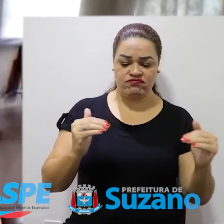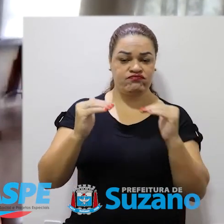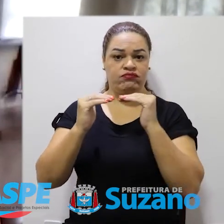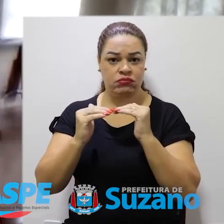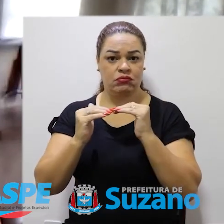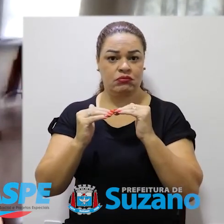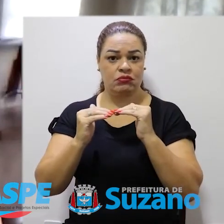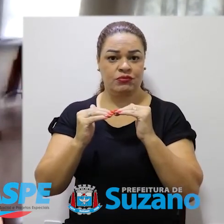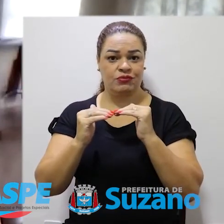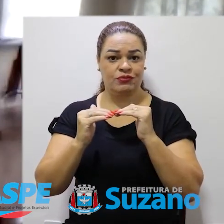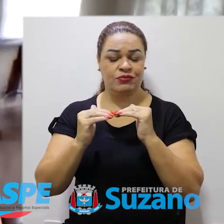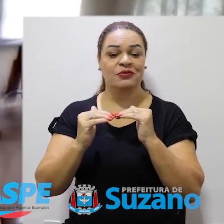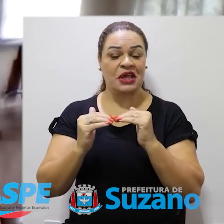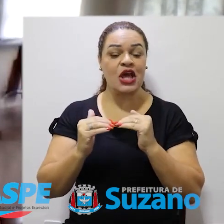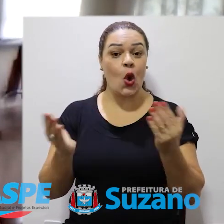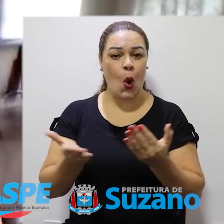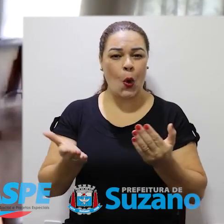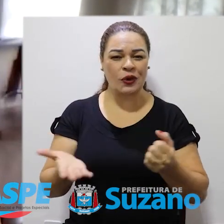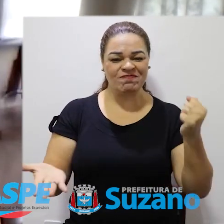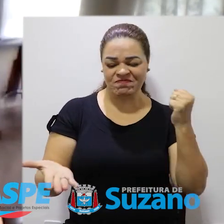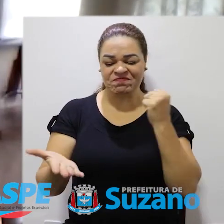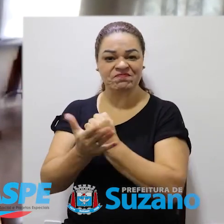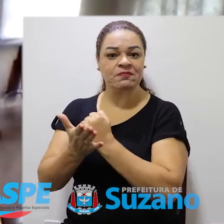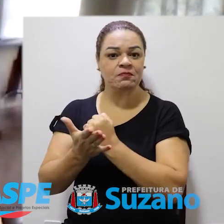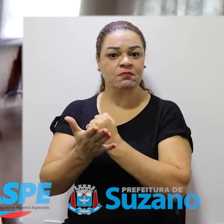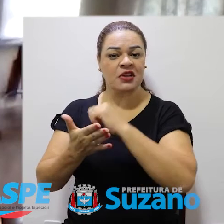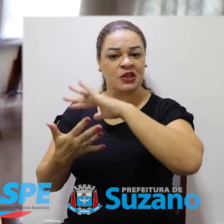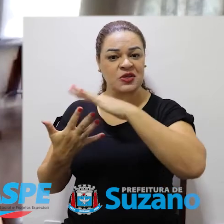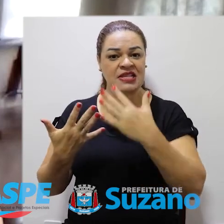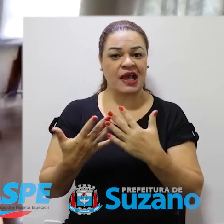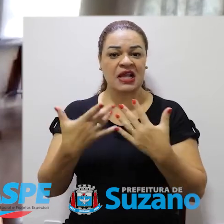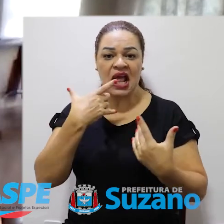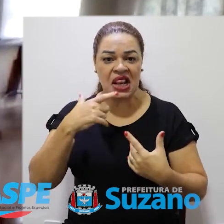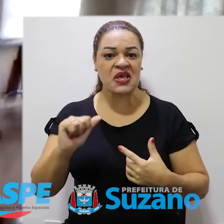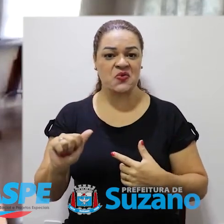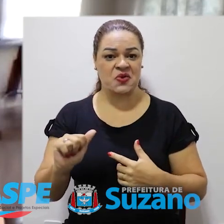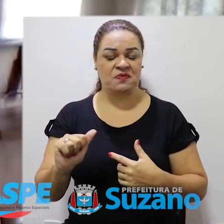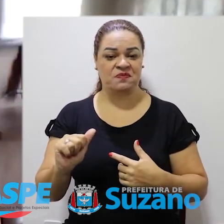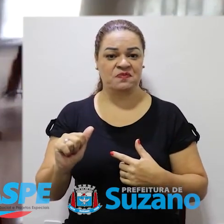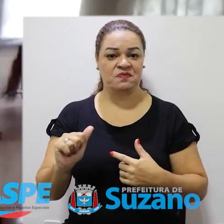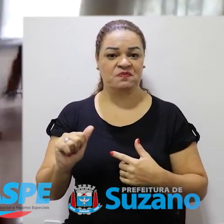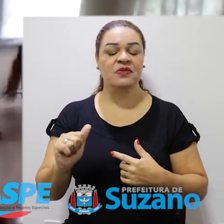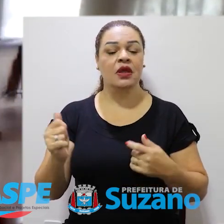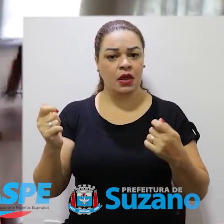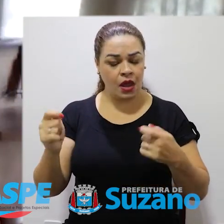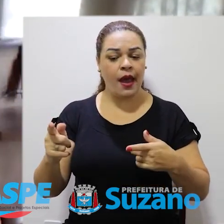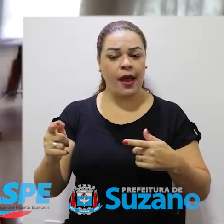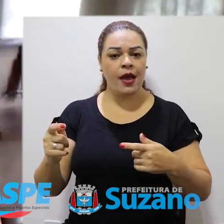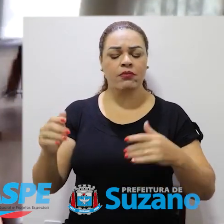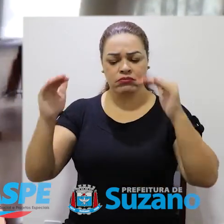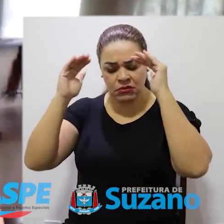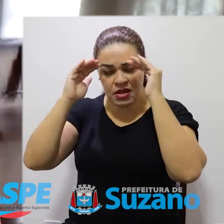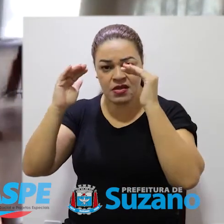que, neste dia, a gente marcasse, né, que língua de sinais é um idioma e que ela vai constituir